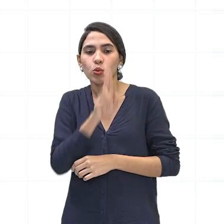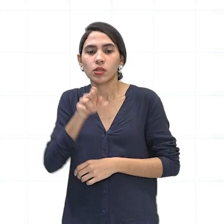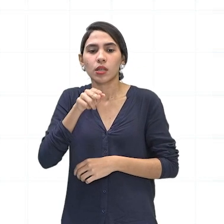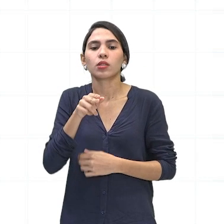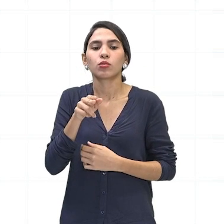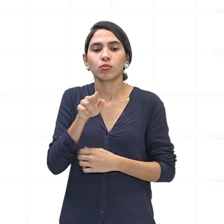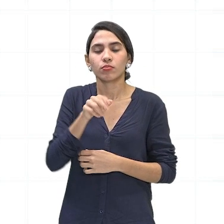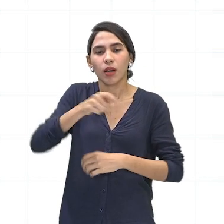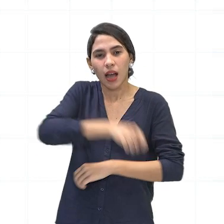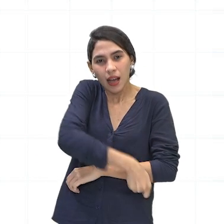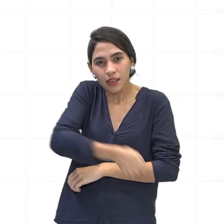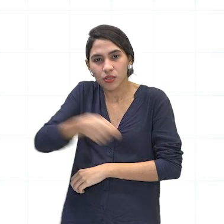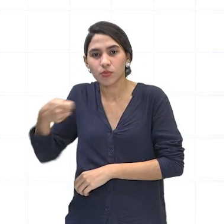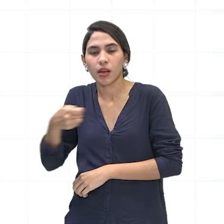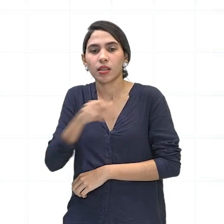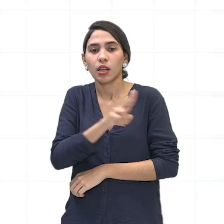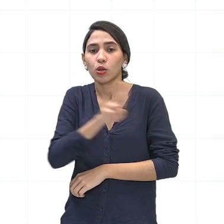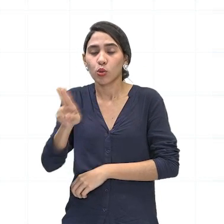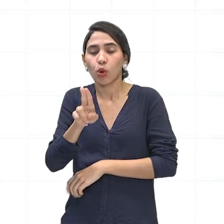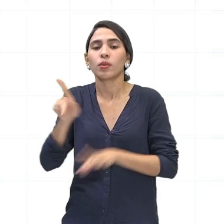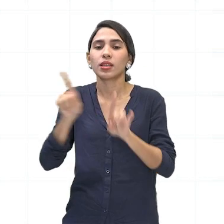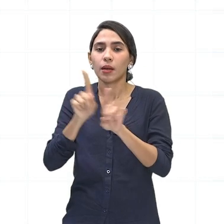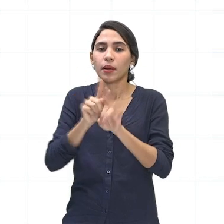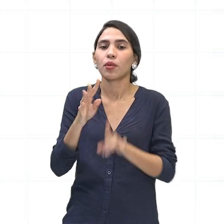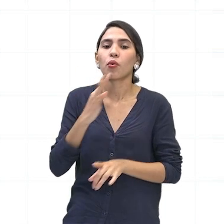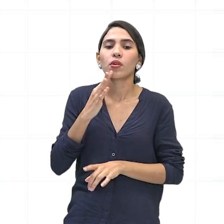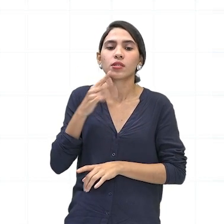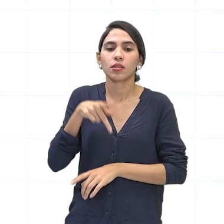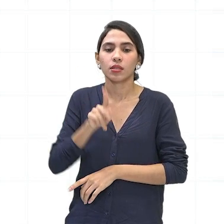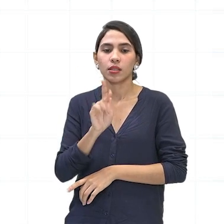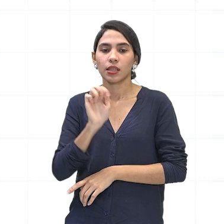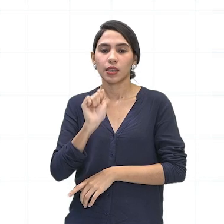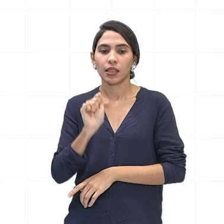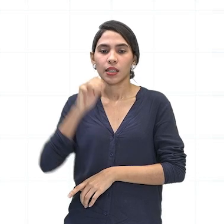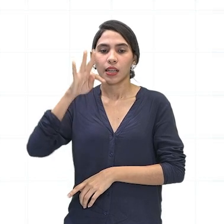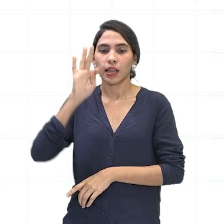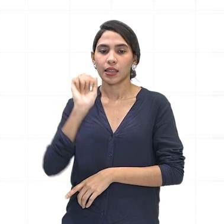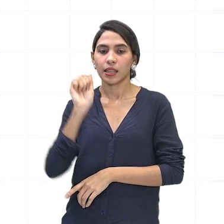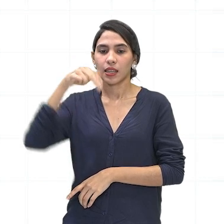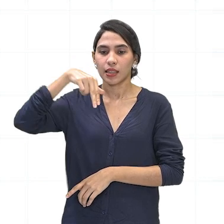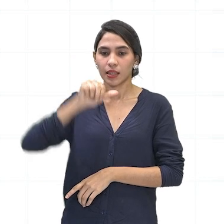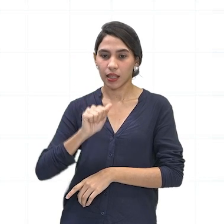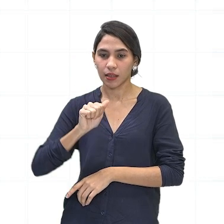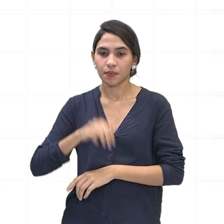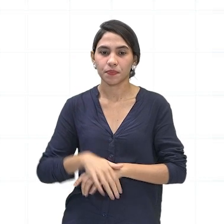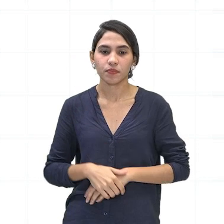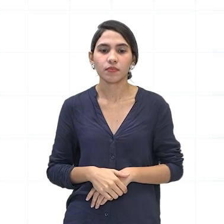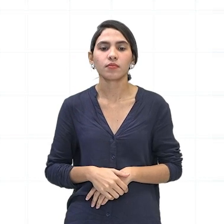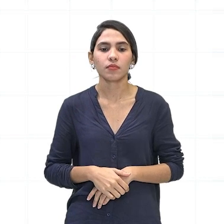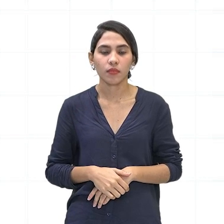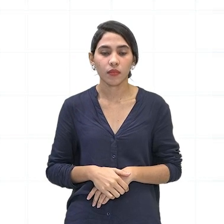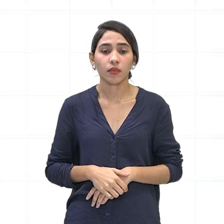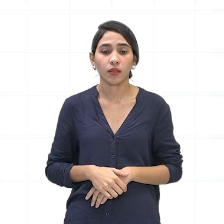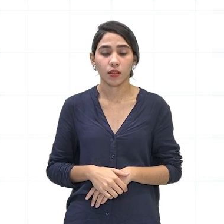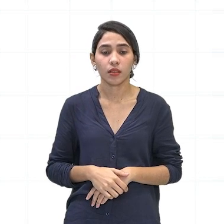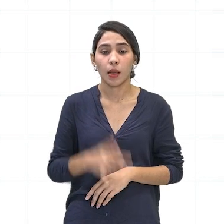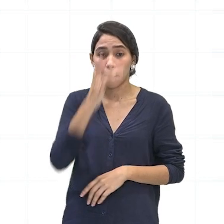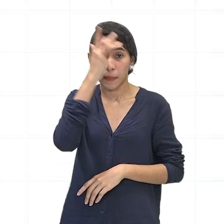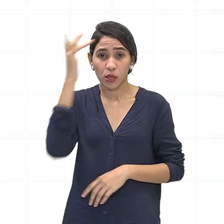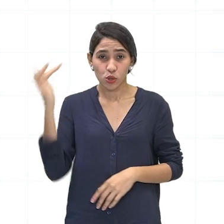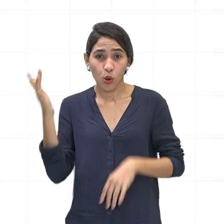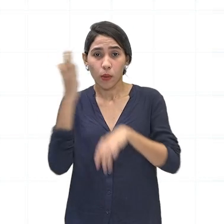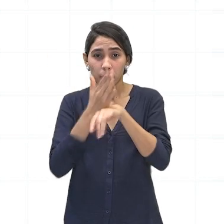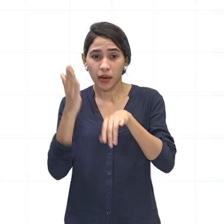para vocês, que recebe um outro nome, é conhecido também como katana, tá bom? E o atleta que pratica o